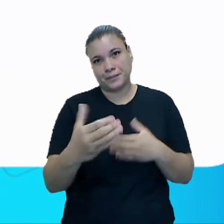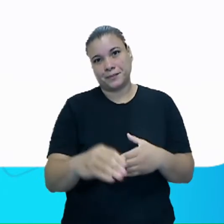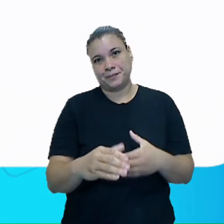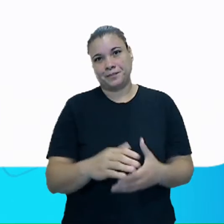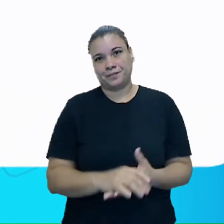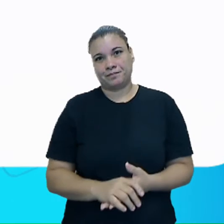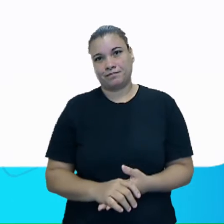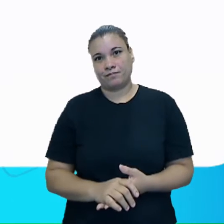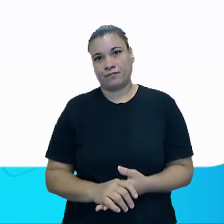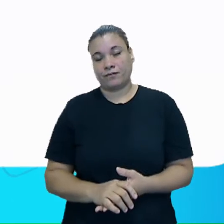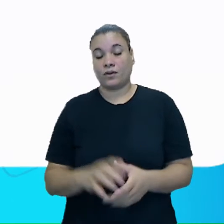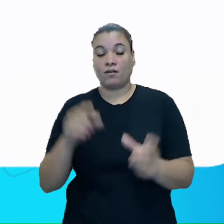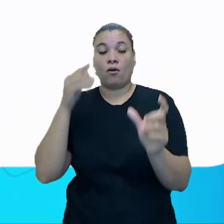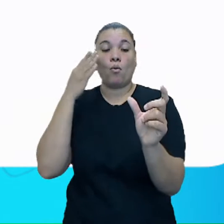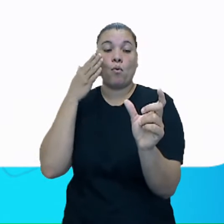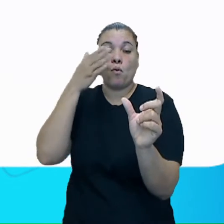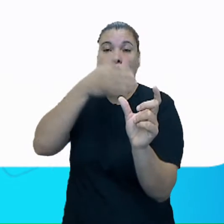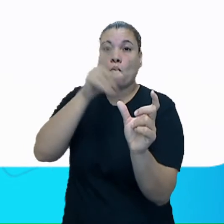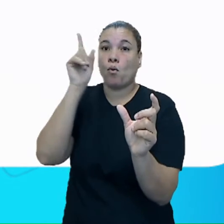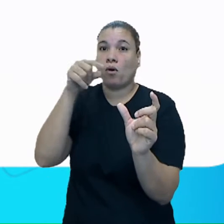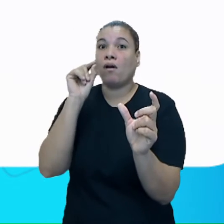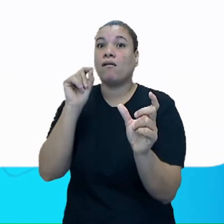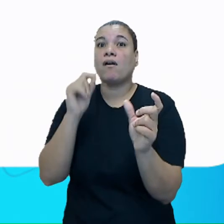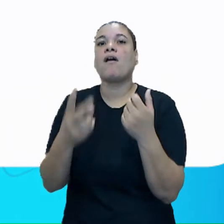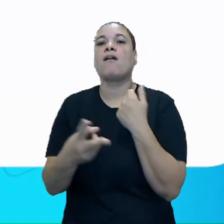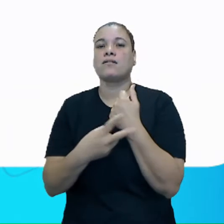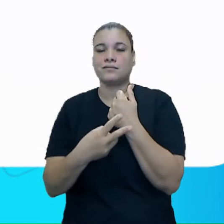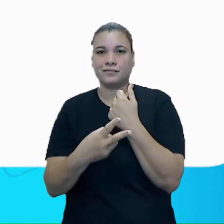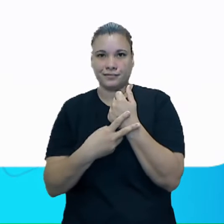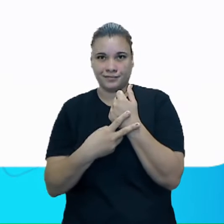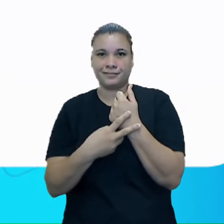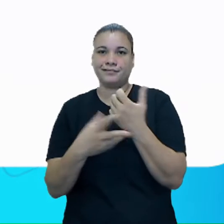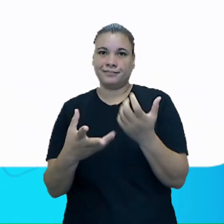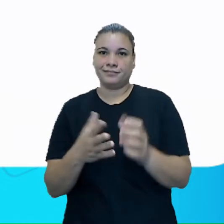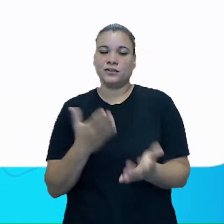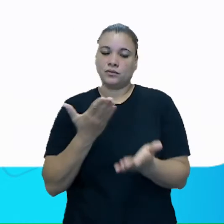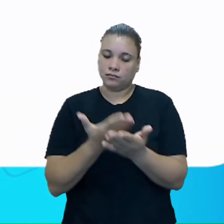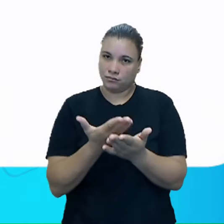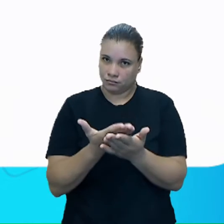que expressa a ação. Portanto, predicado verbal.